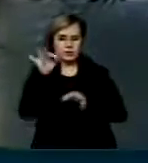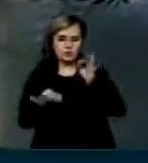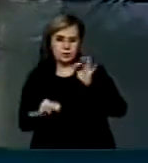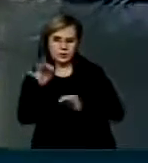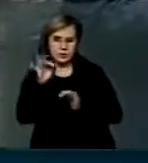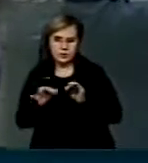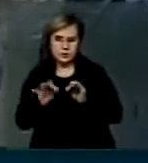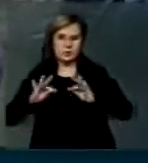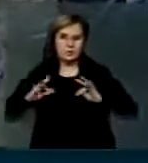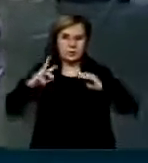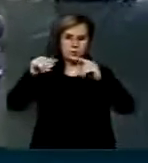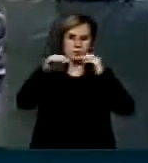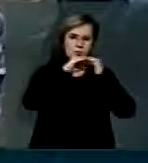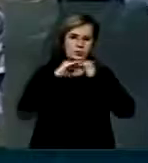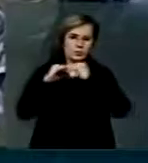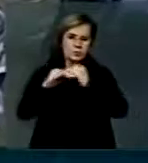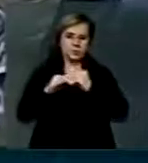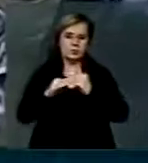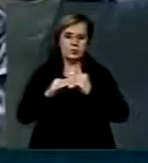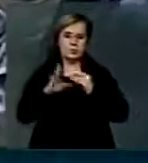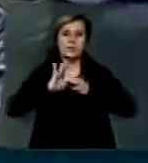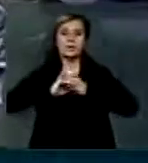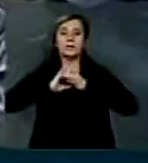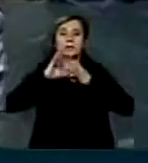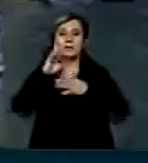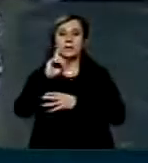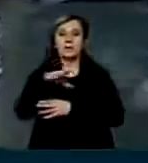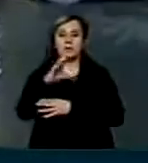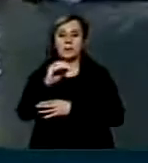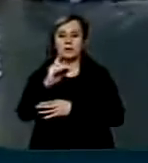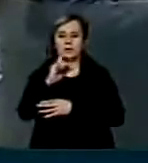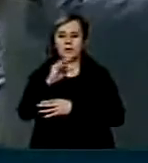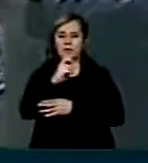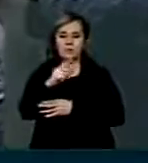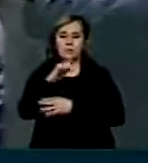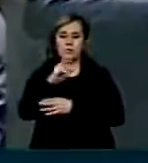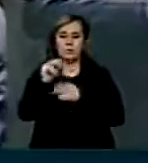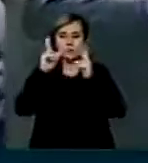justiça para todos e democracia igualmente para todos. Vamos votar, presidente.